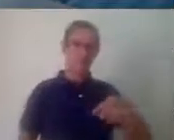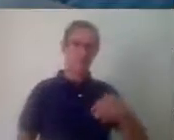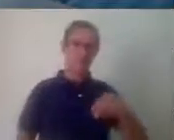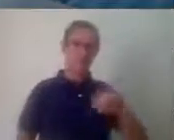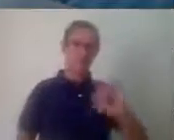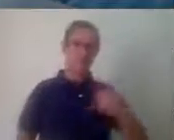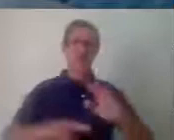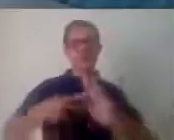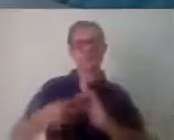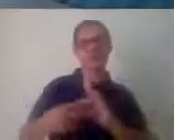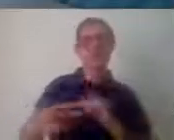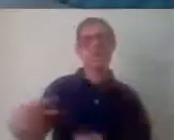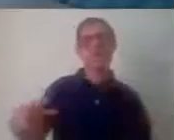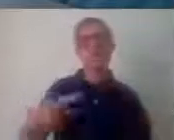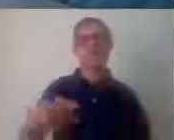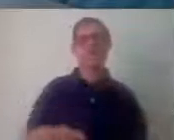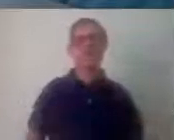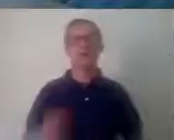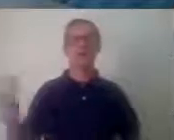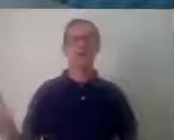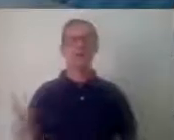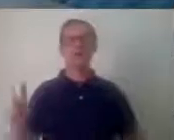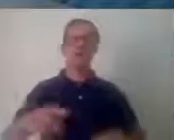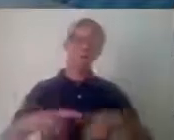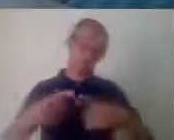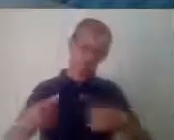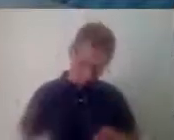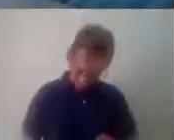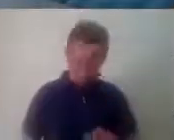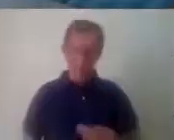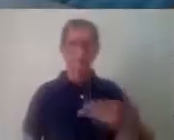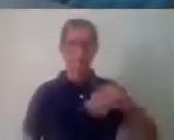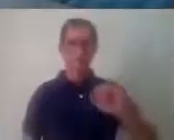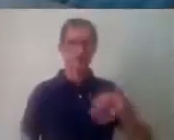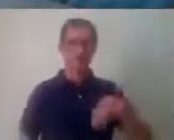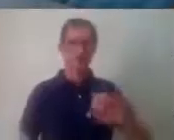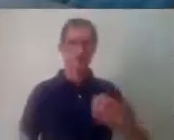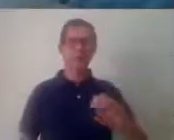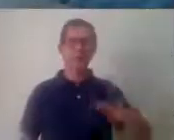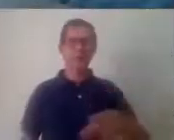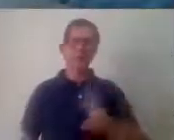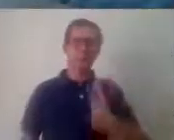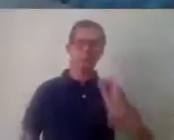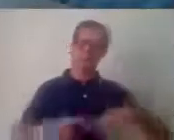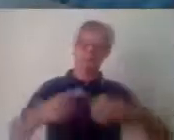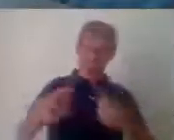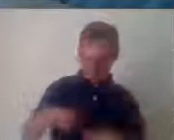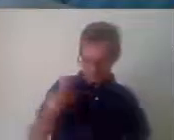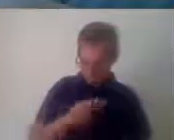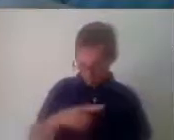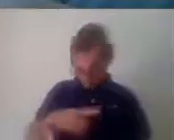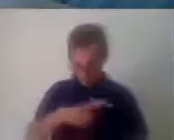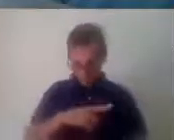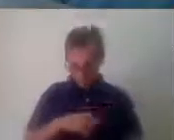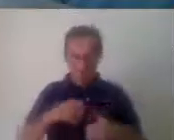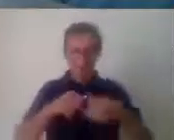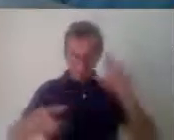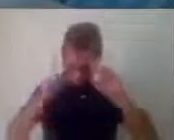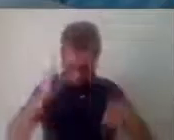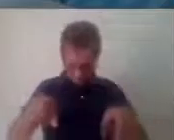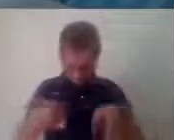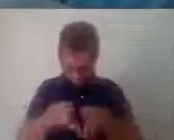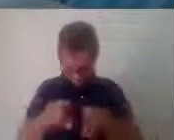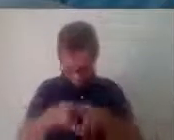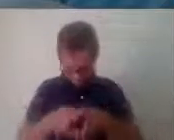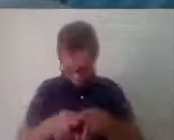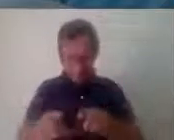esse máximo? Maior valor. Mínimo, menor valor. E a gente pode estender essa ideia